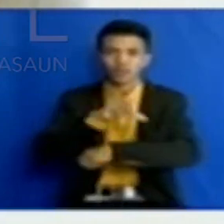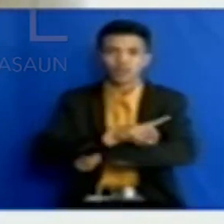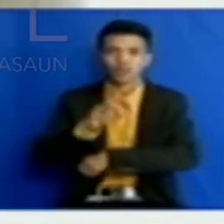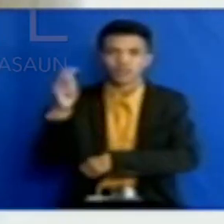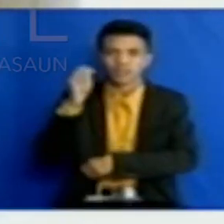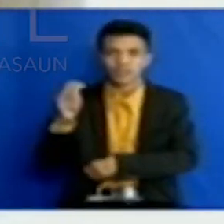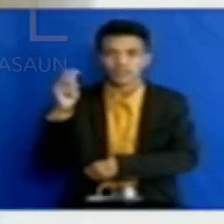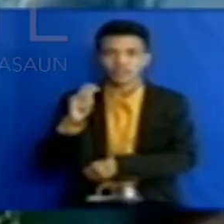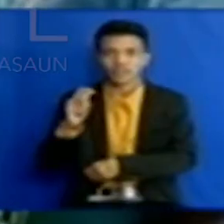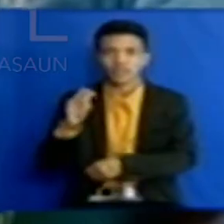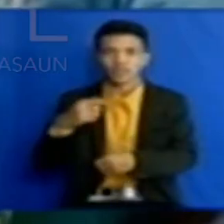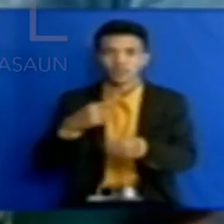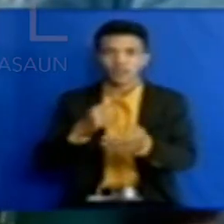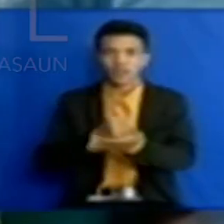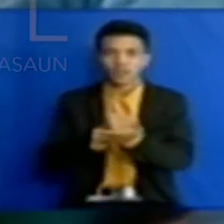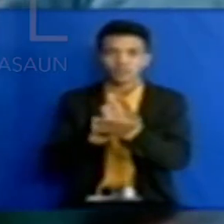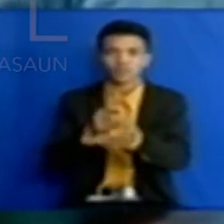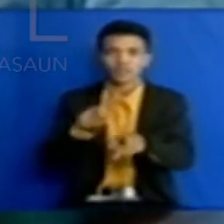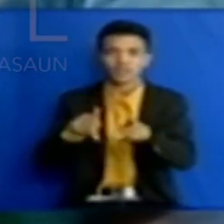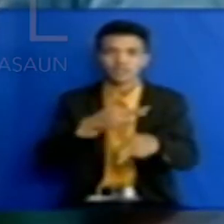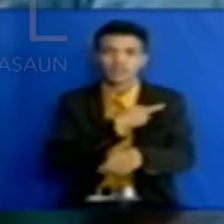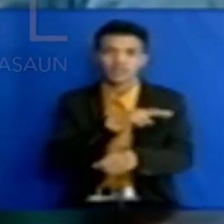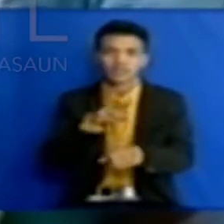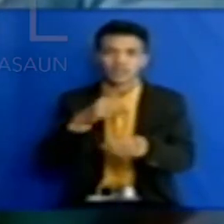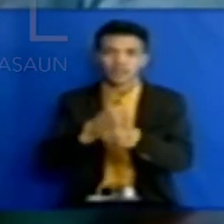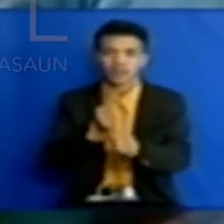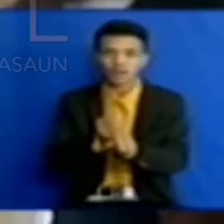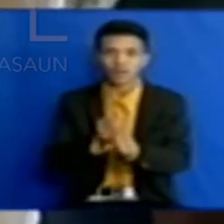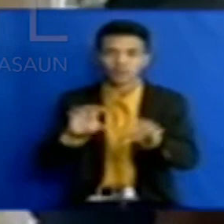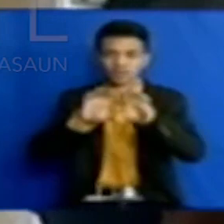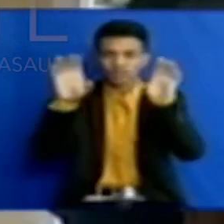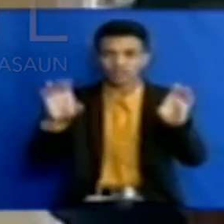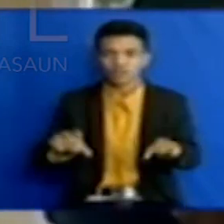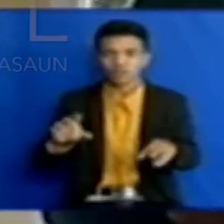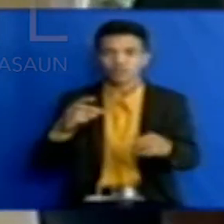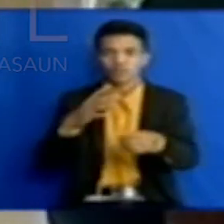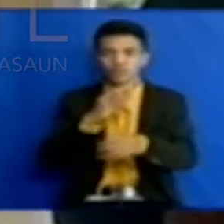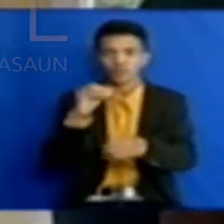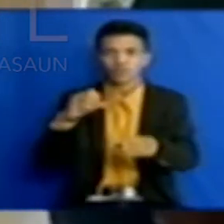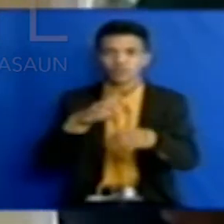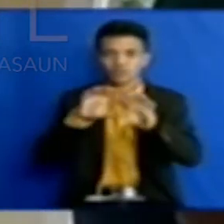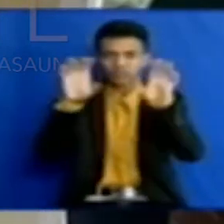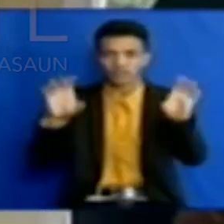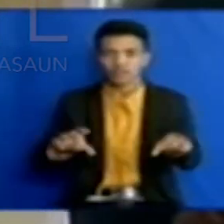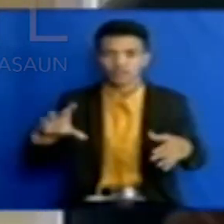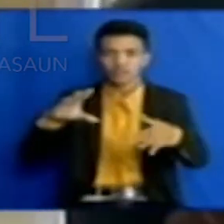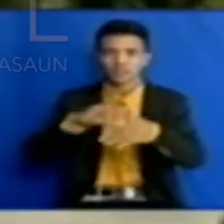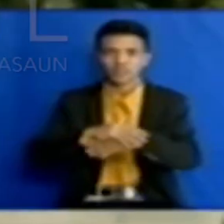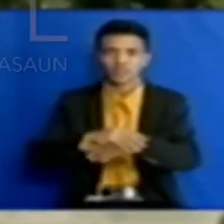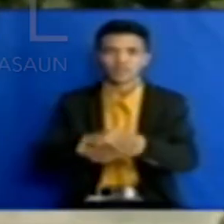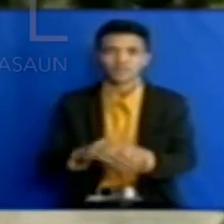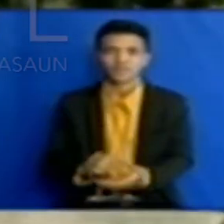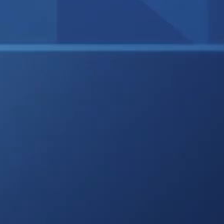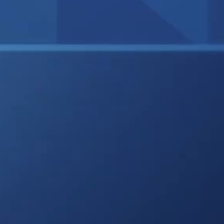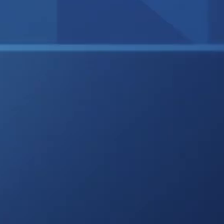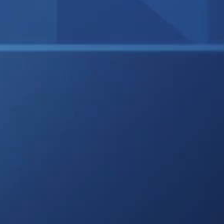deit atendimento ba sarani sira nebe, halo certidão batismo no casamento. O si Cova Lima, Carlito dos Reis,